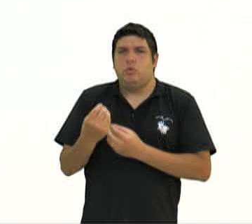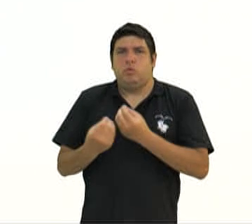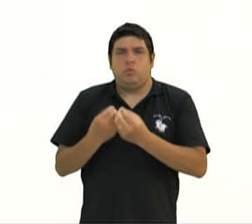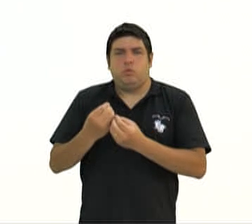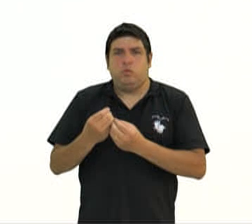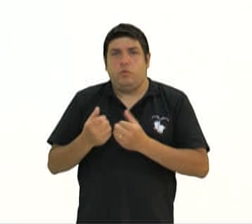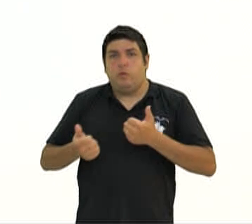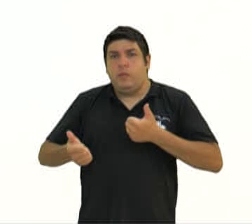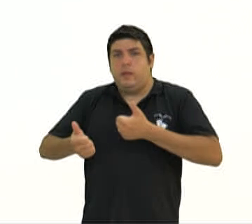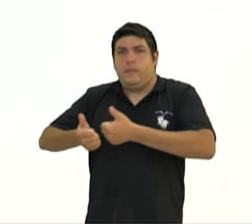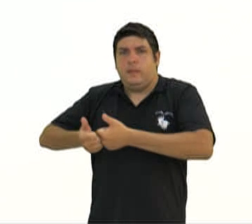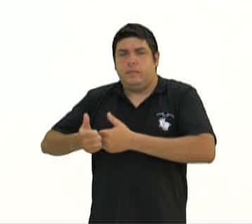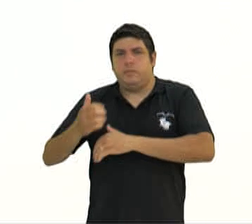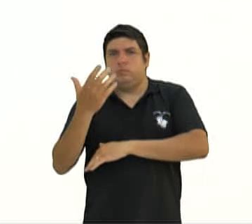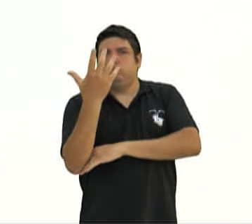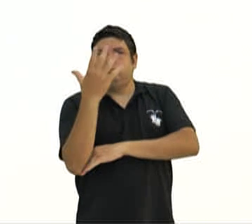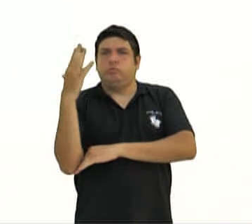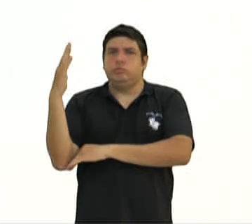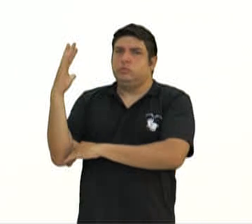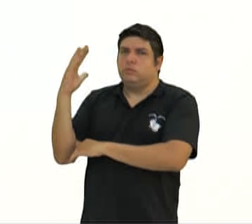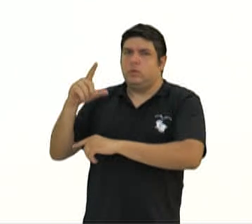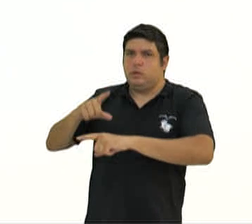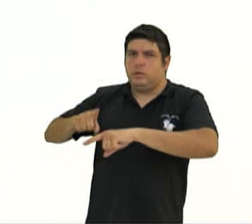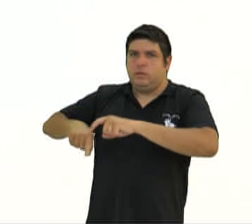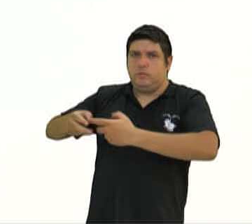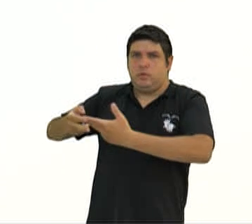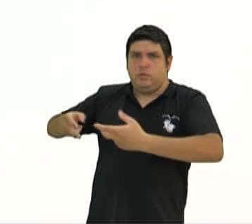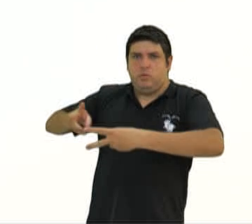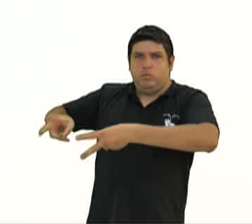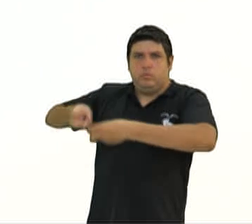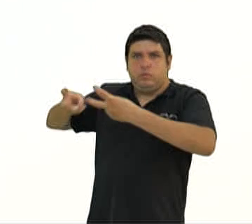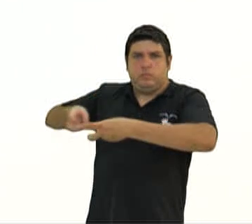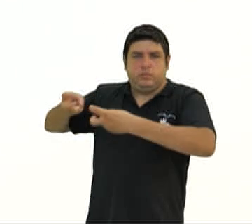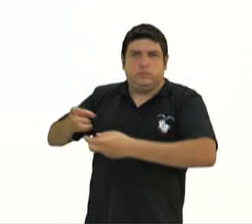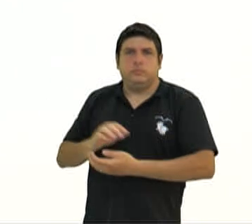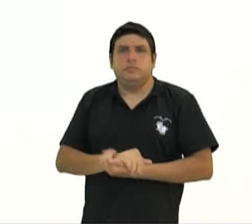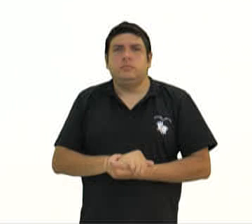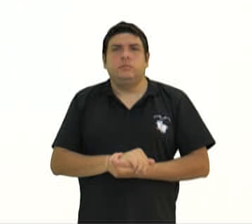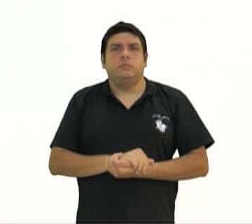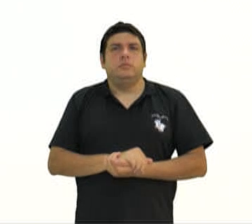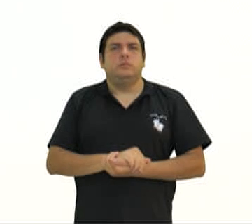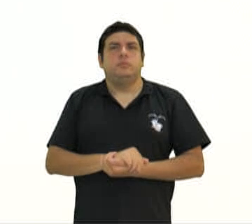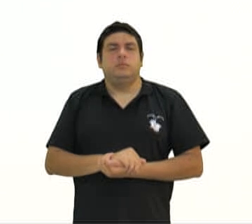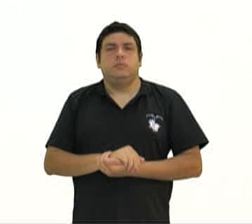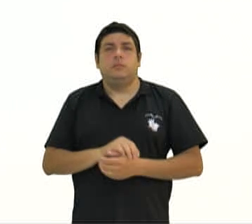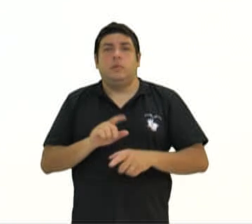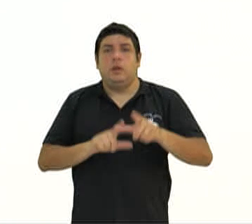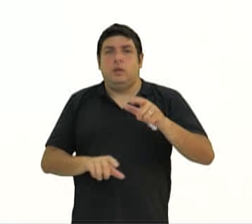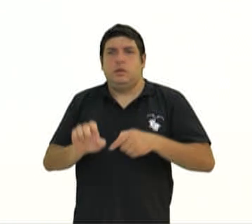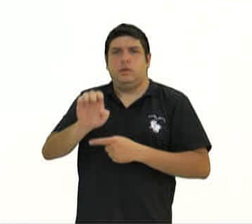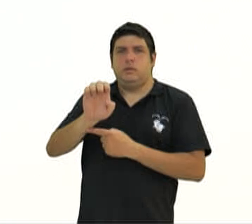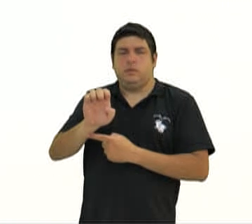próximo das áreas onde tem matéria-prima disponível, né? Os recursos naturais principalmente. E a letra E